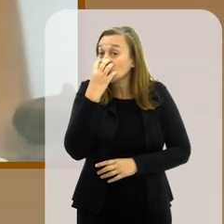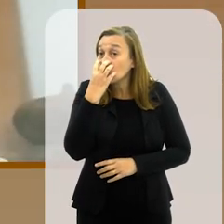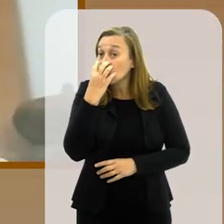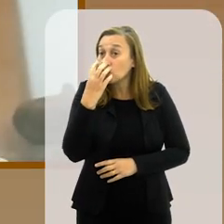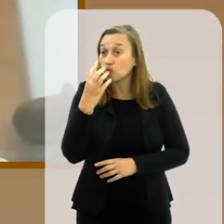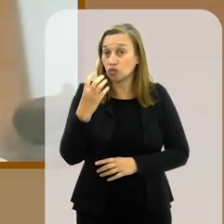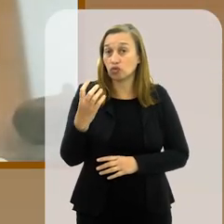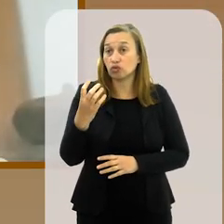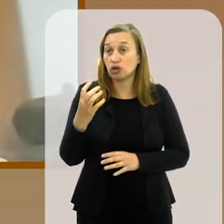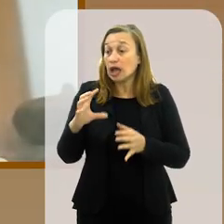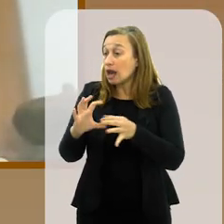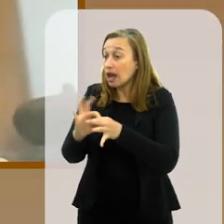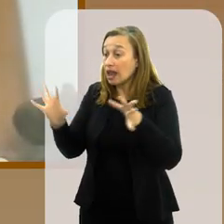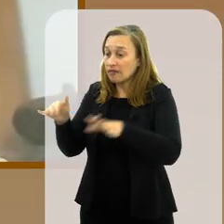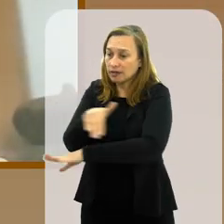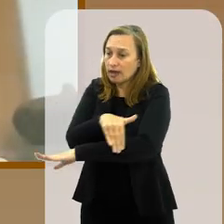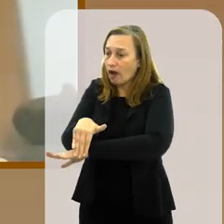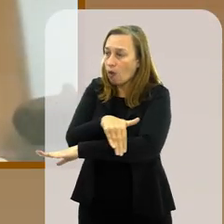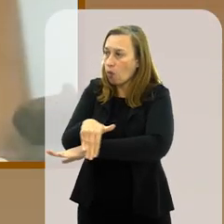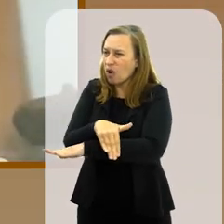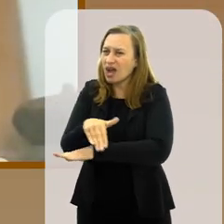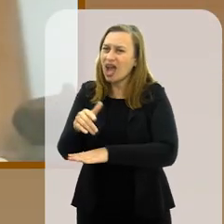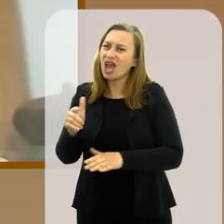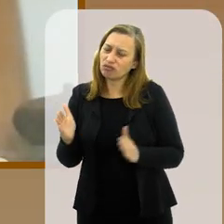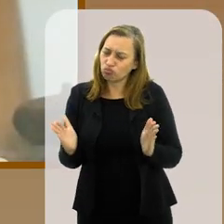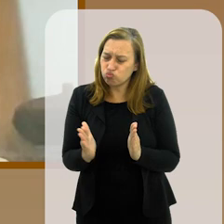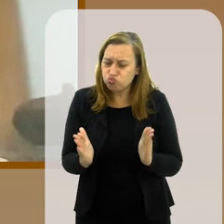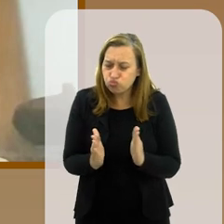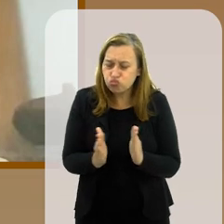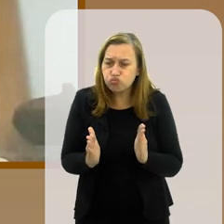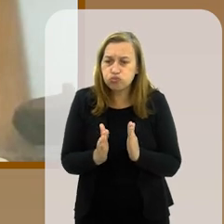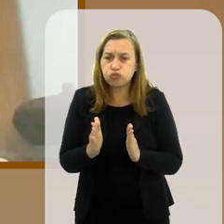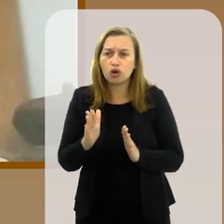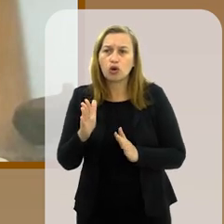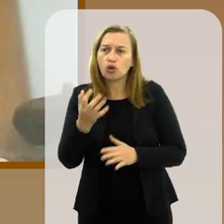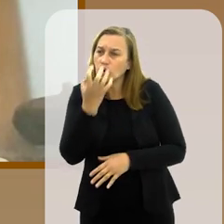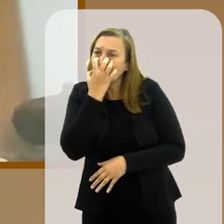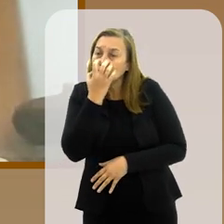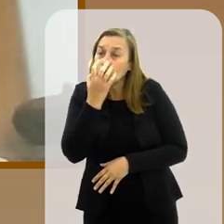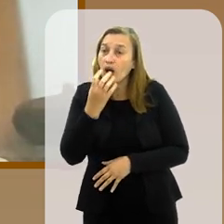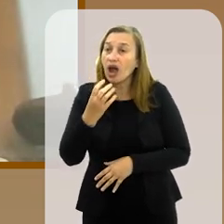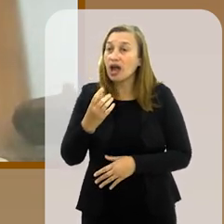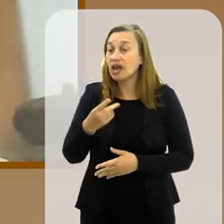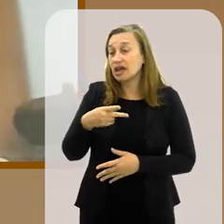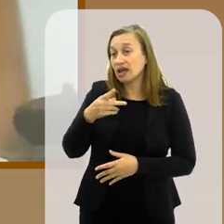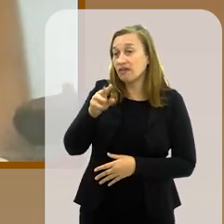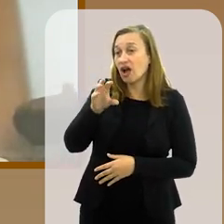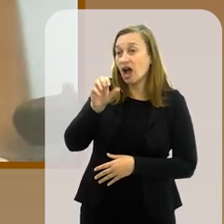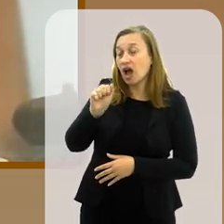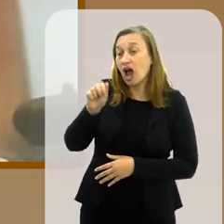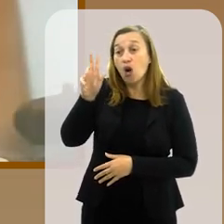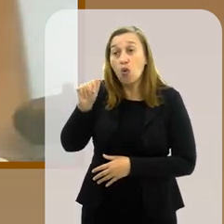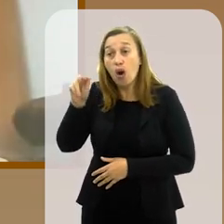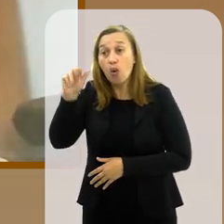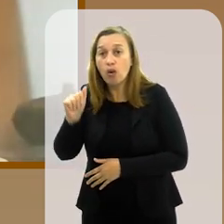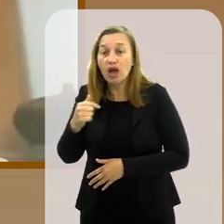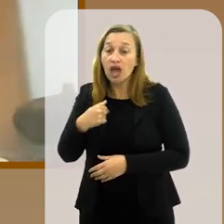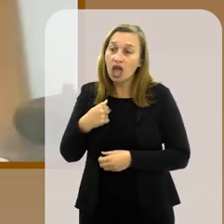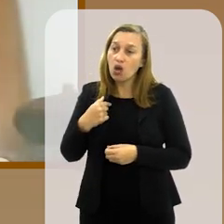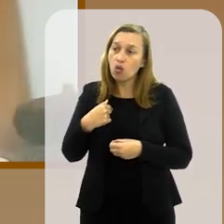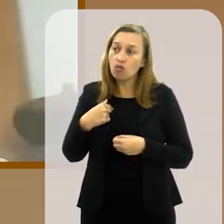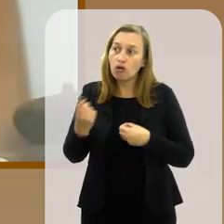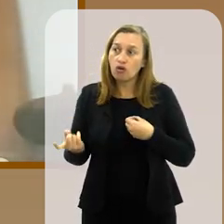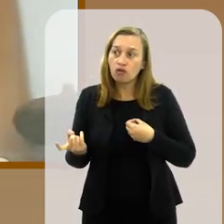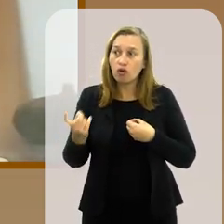são, né, pequenos, não são cachorrões, estavam latindo. Aí eu cheguei a voltar,